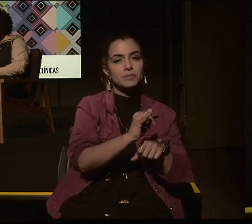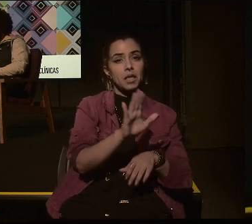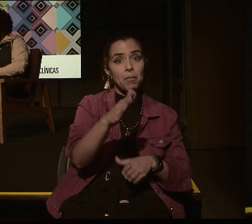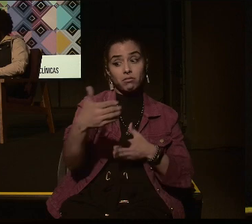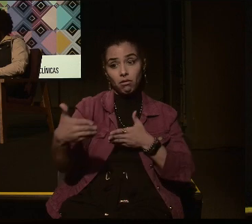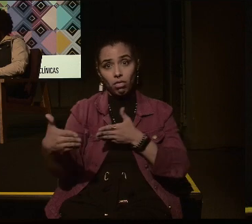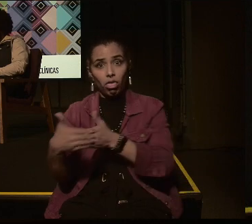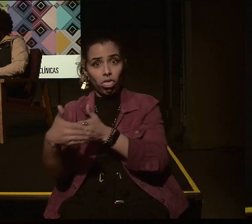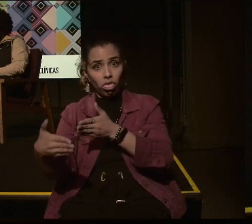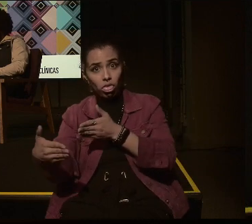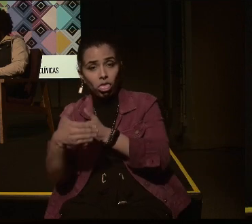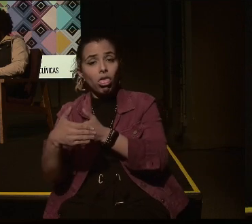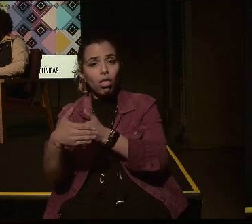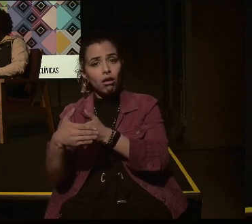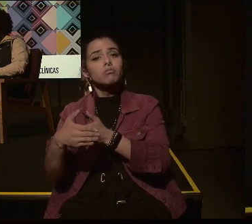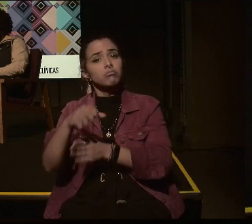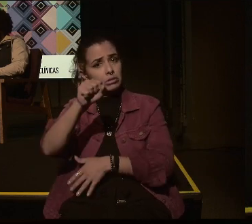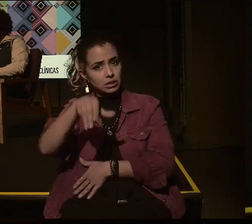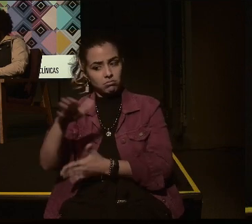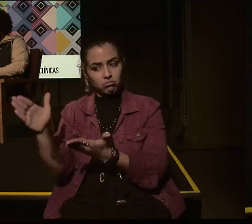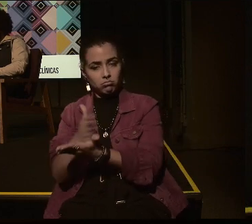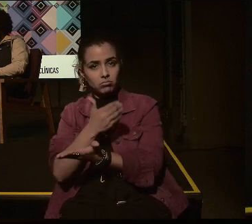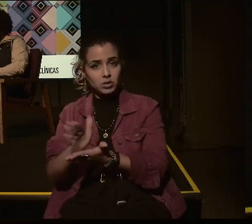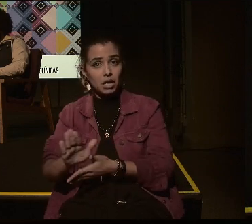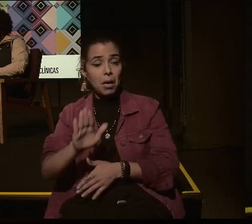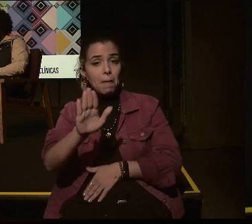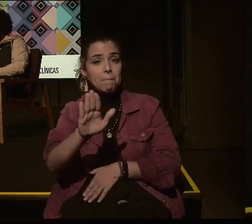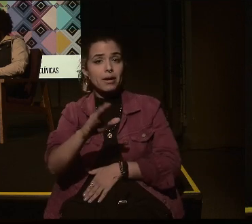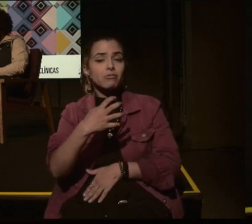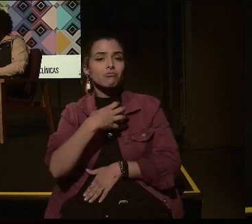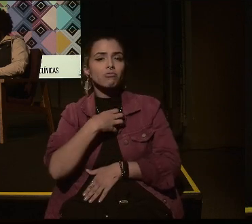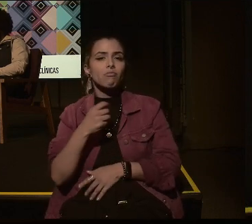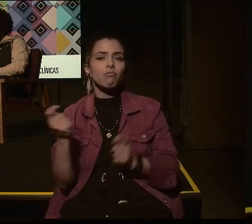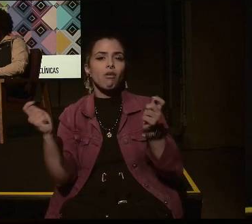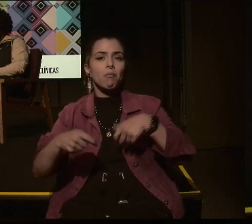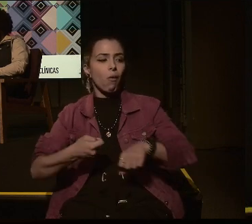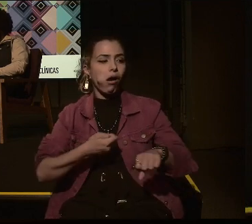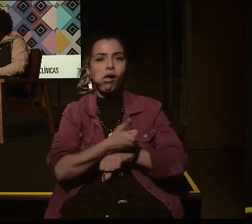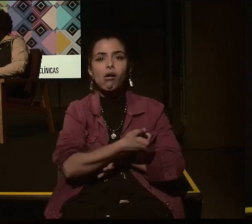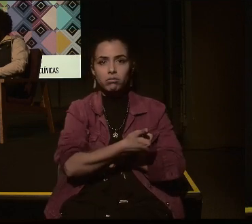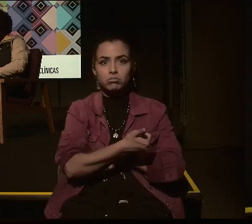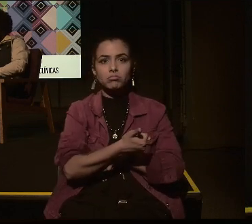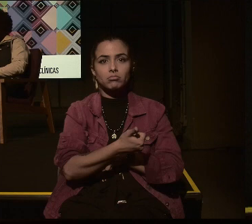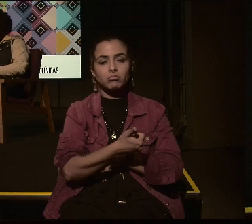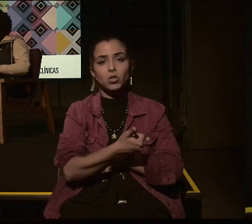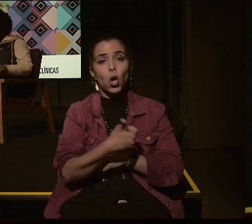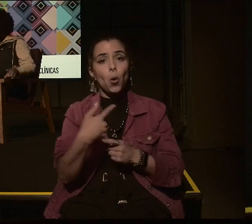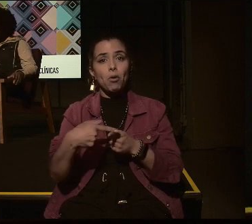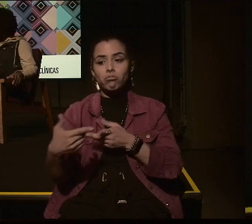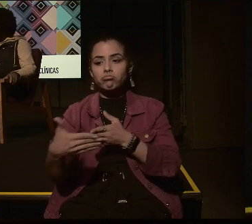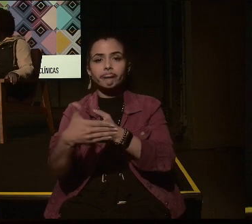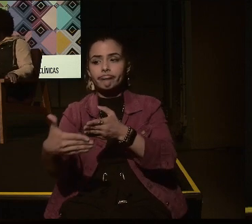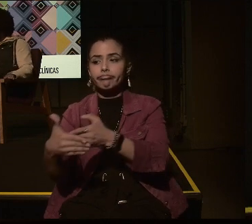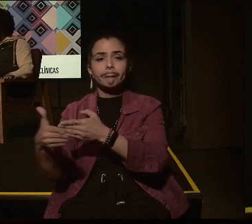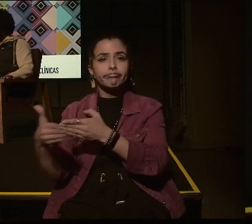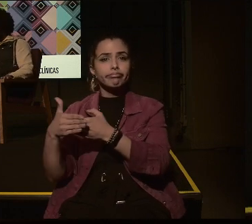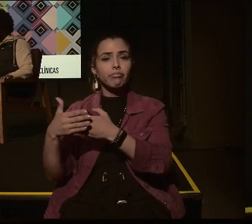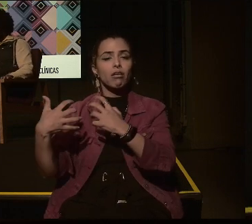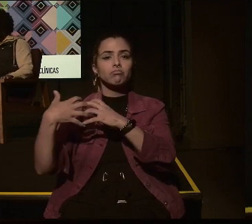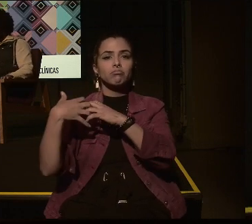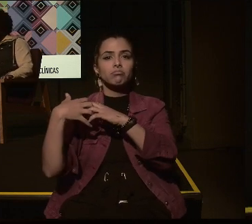também demarca. Porque é a fronteira, senão a gente vai cair na cilada do somos todos humanos. Há fronteiras, somos distintos